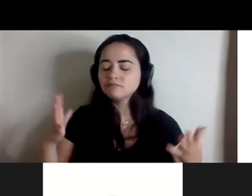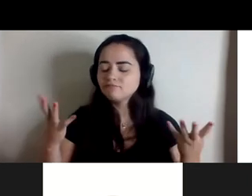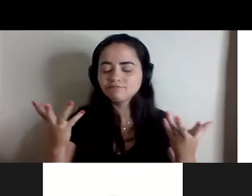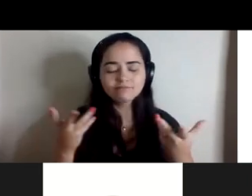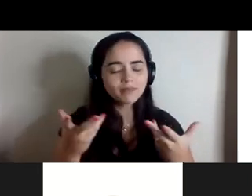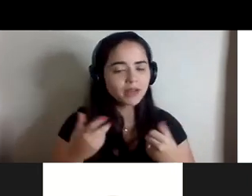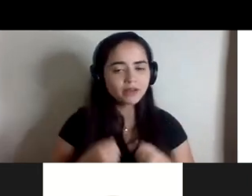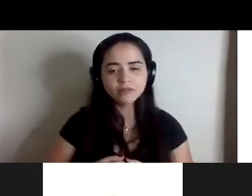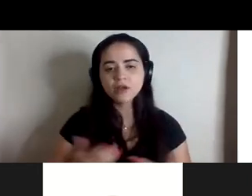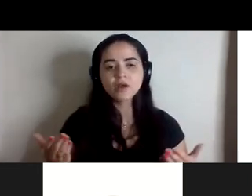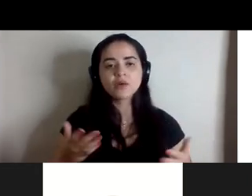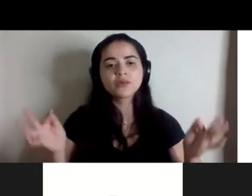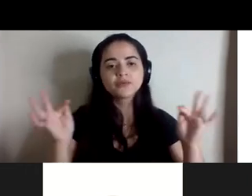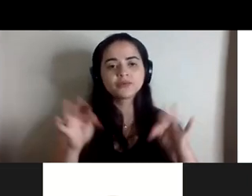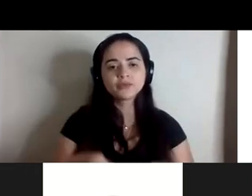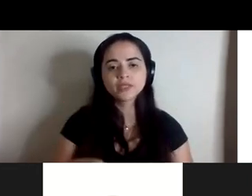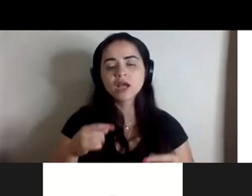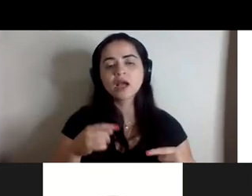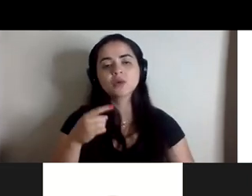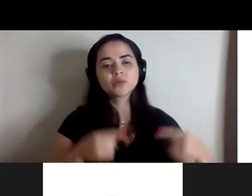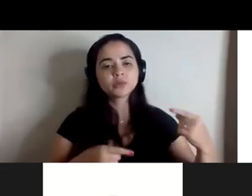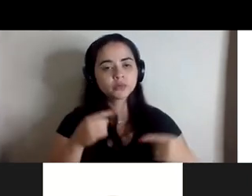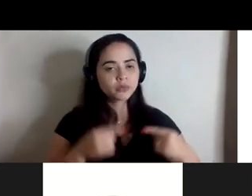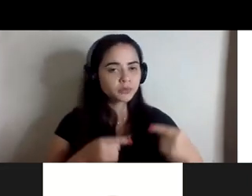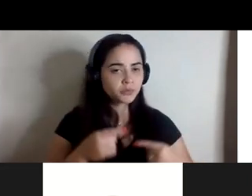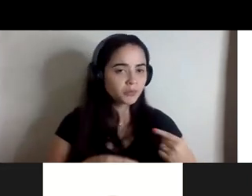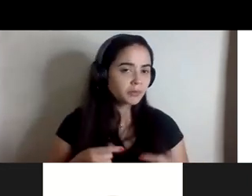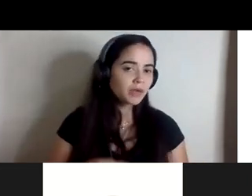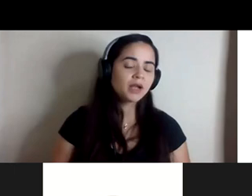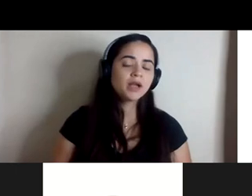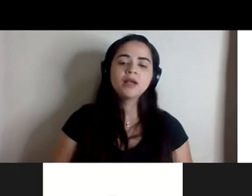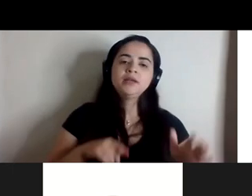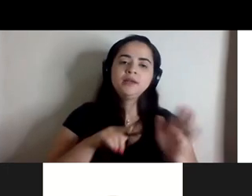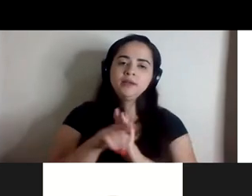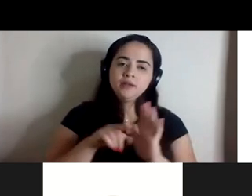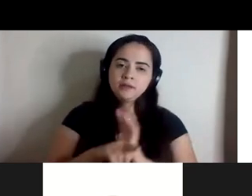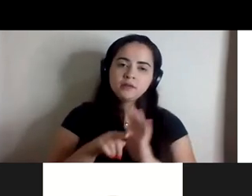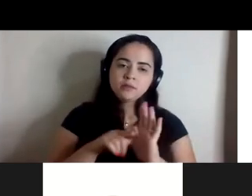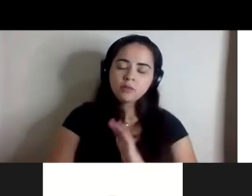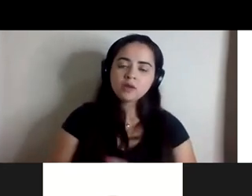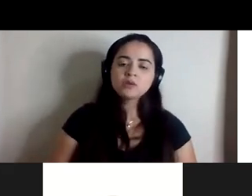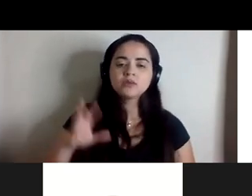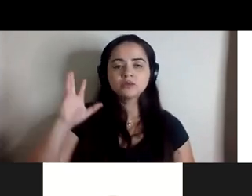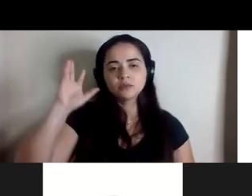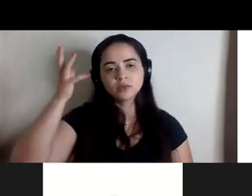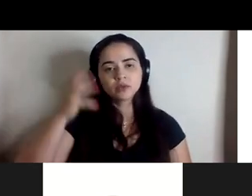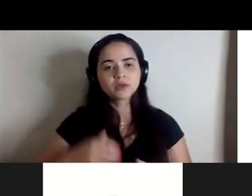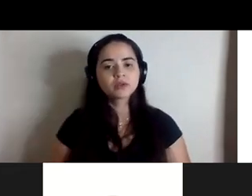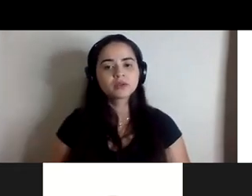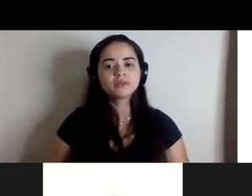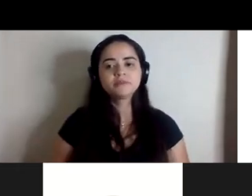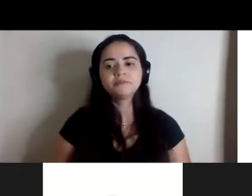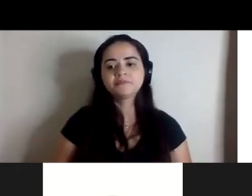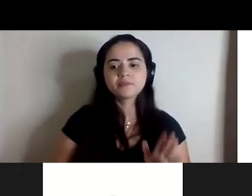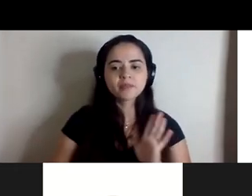Depois, agora, nesse final também, esse debate, essas questões que foram levantadas, né? Culminaram aí para enriquecer